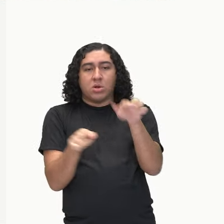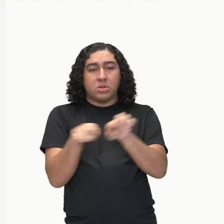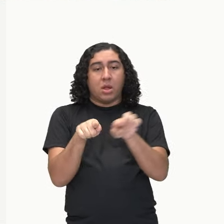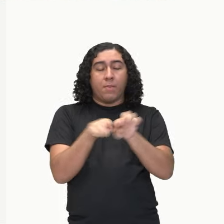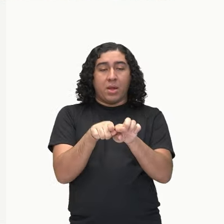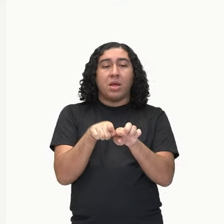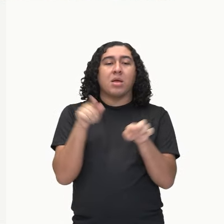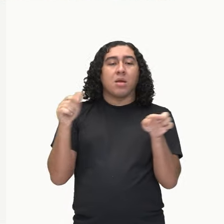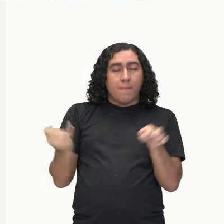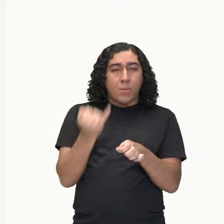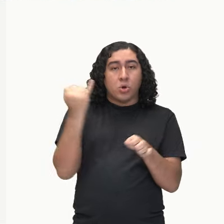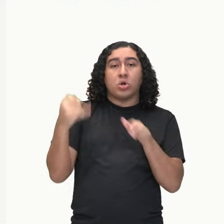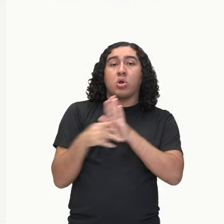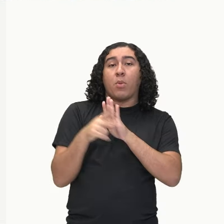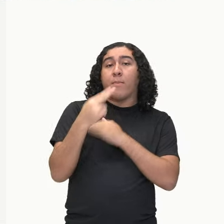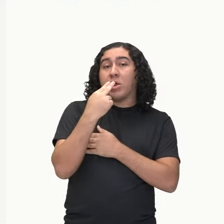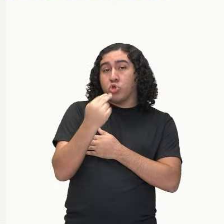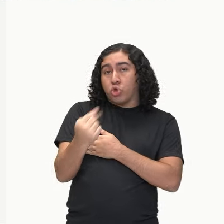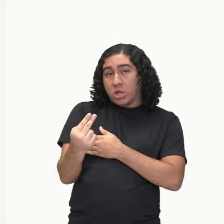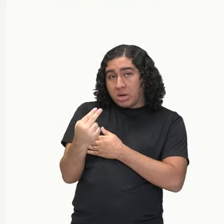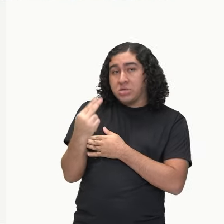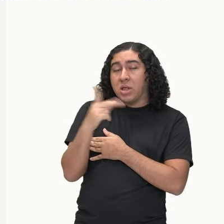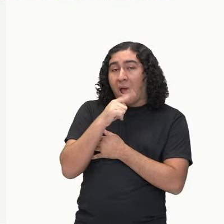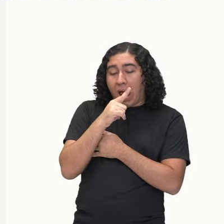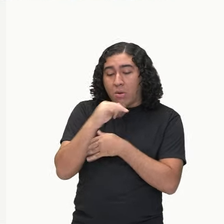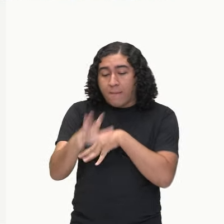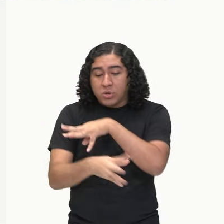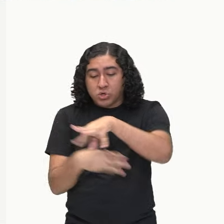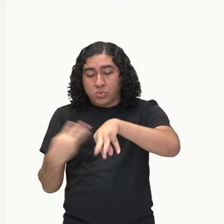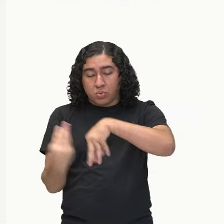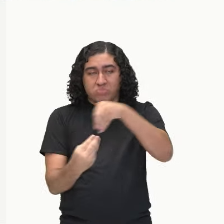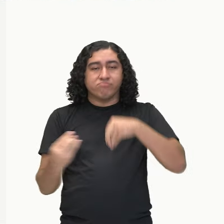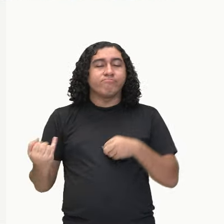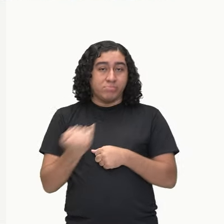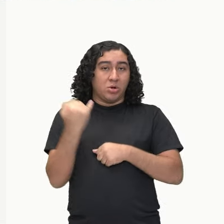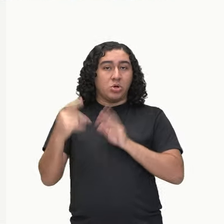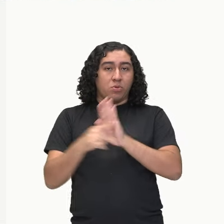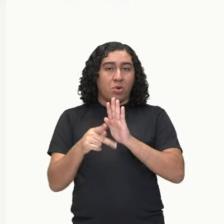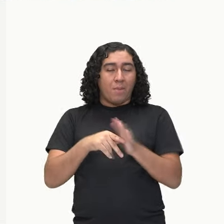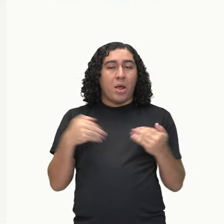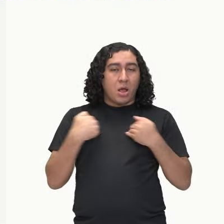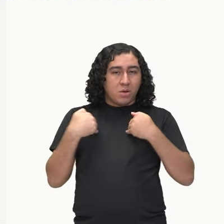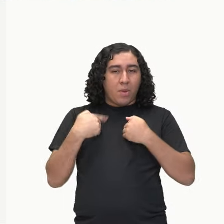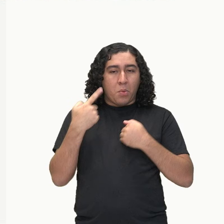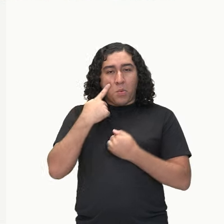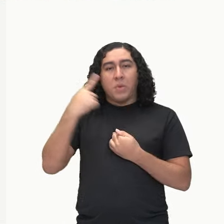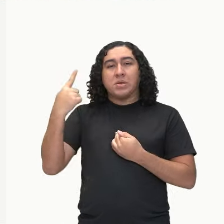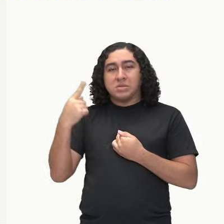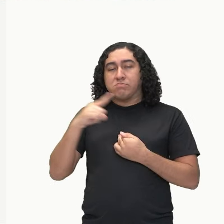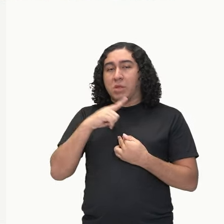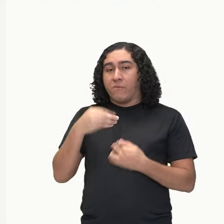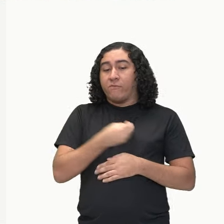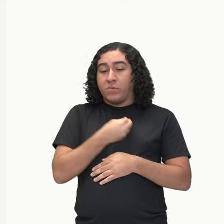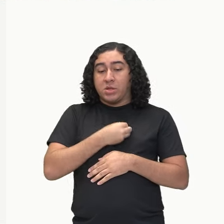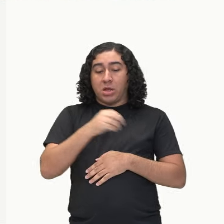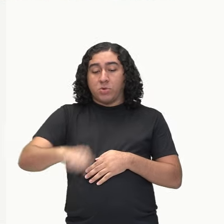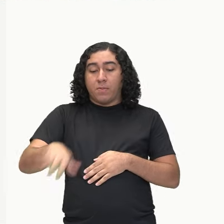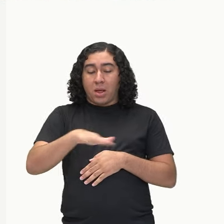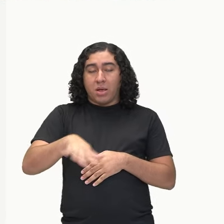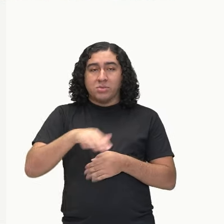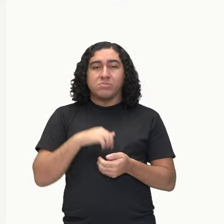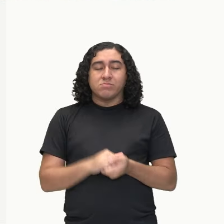na ciclagem de nutrientes. Então, você já vê uma importância ecológica desses indivíduos, a presença deles. Eu aposto